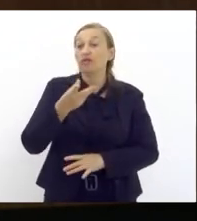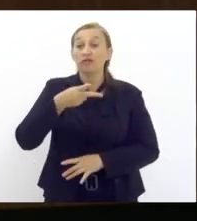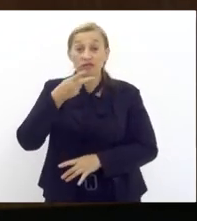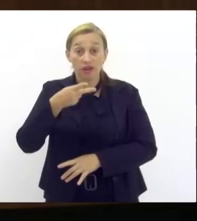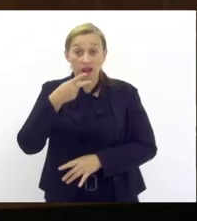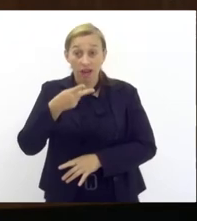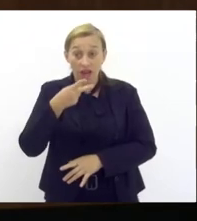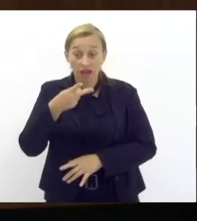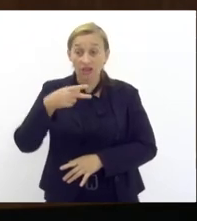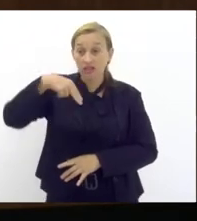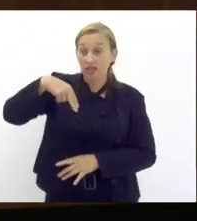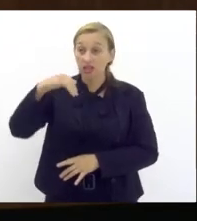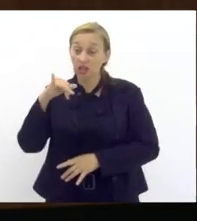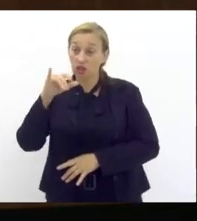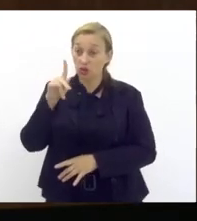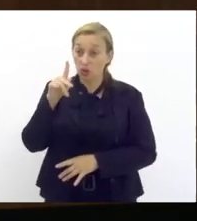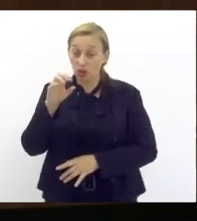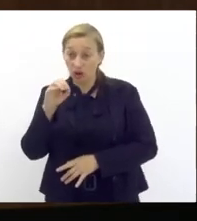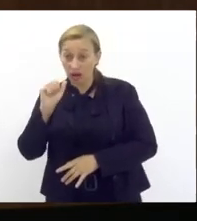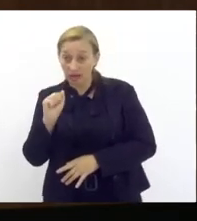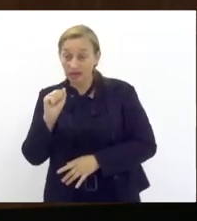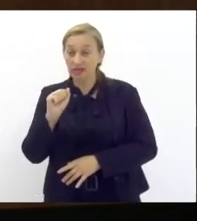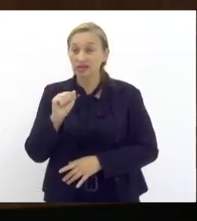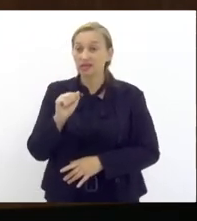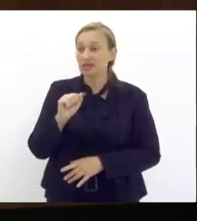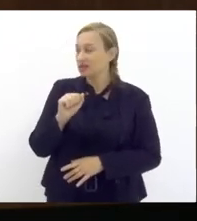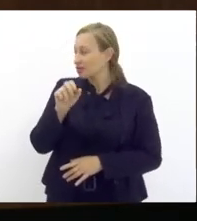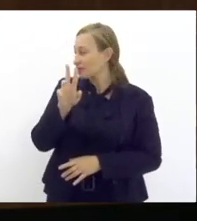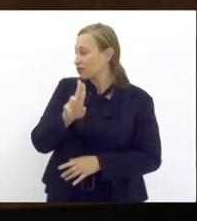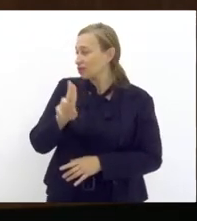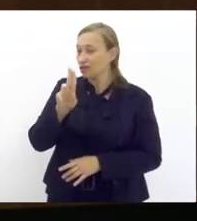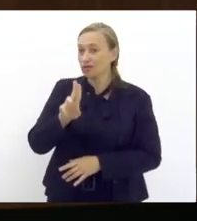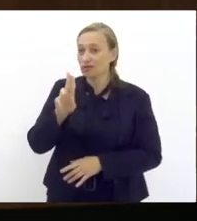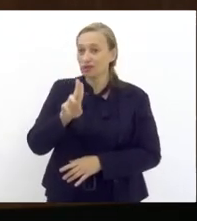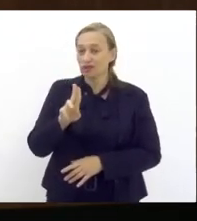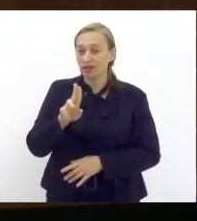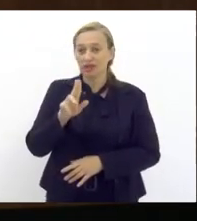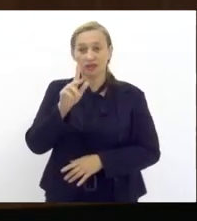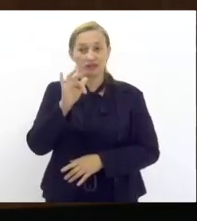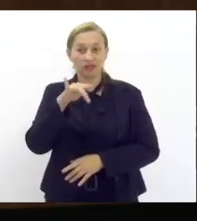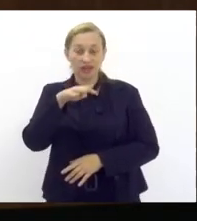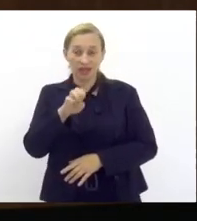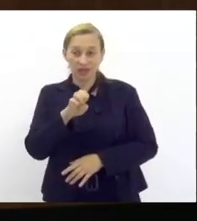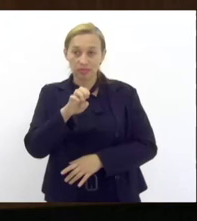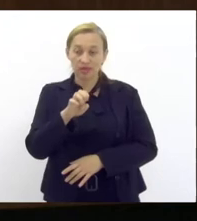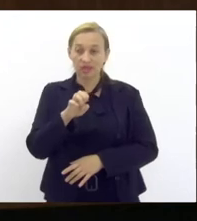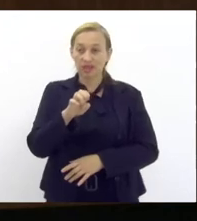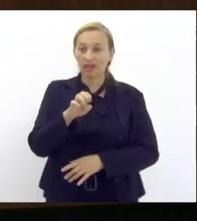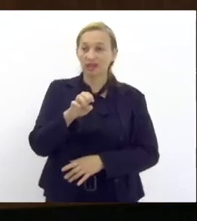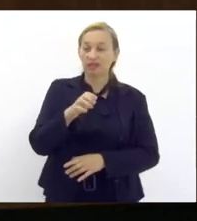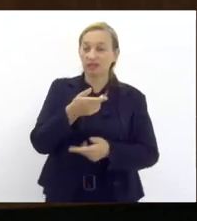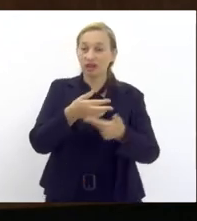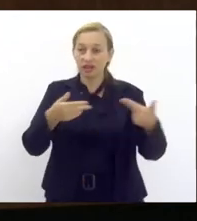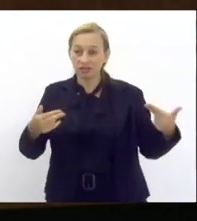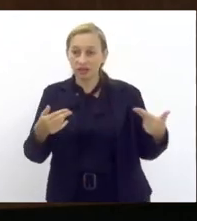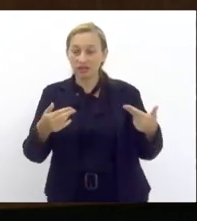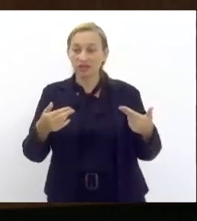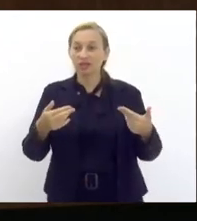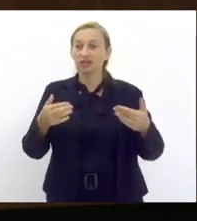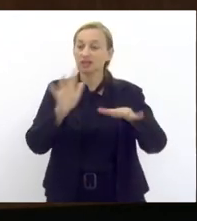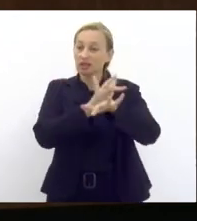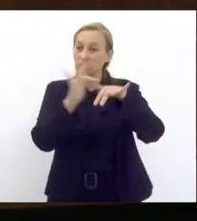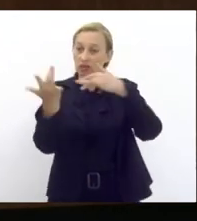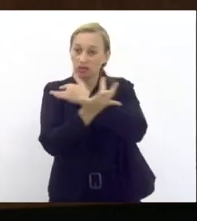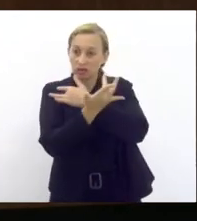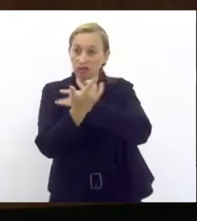o Nicolas Ferreira, foi utilizado pela primeira vez pelo Felipe Neto, que já falou várias vezes em suas redes sociais, que